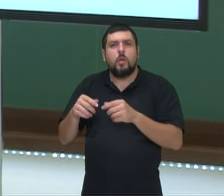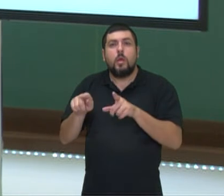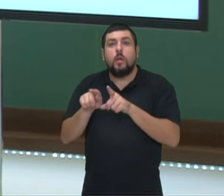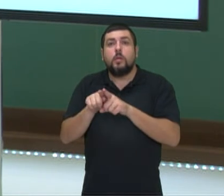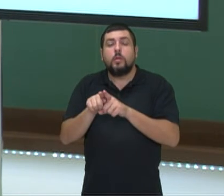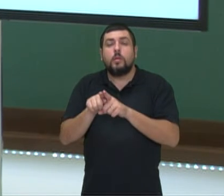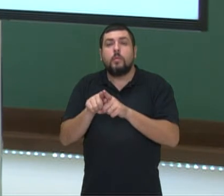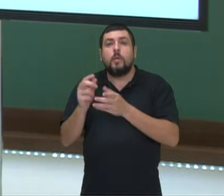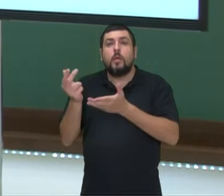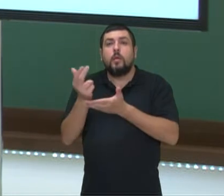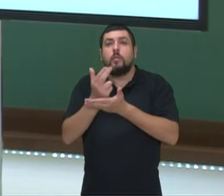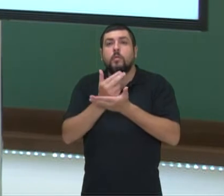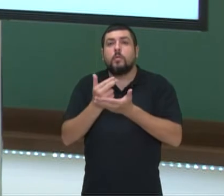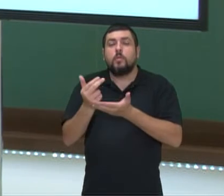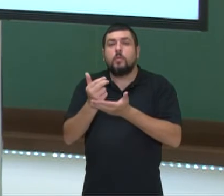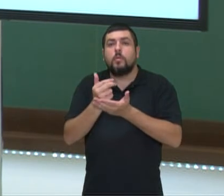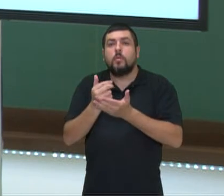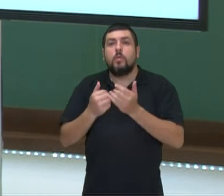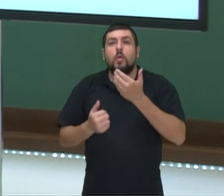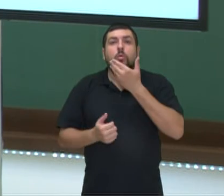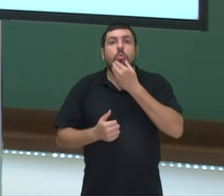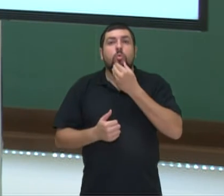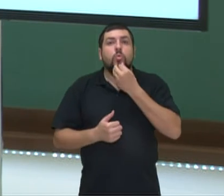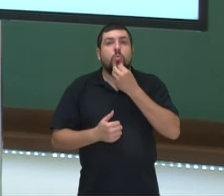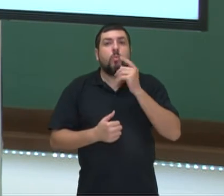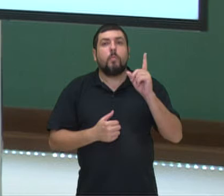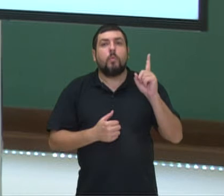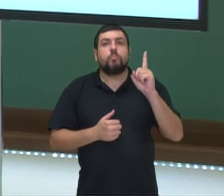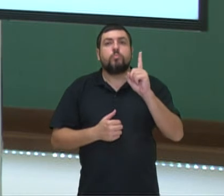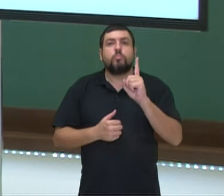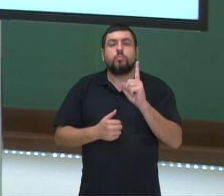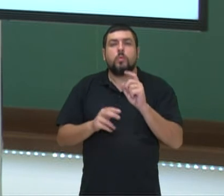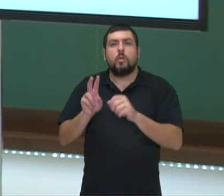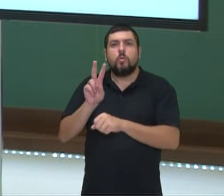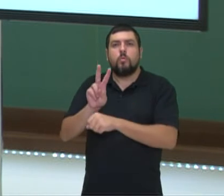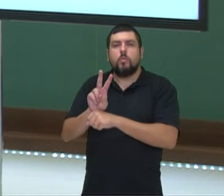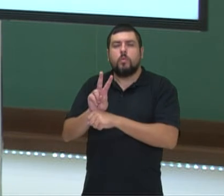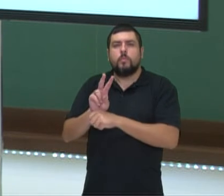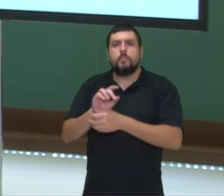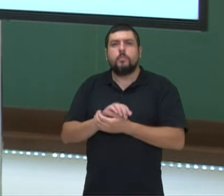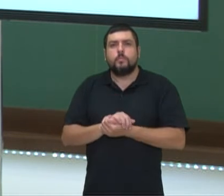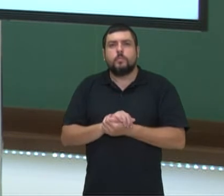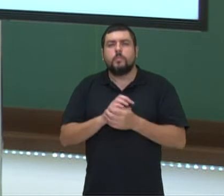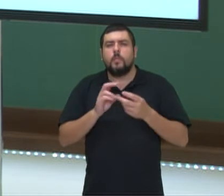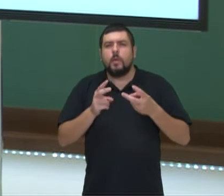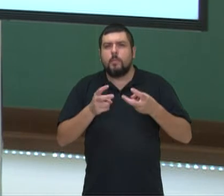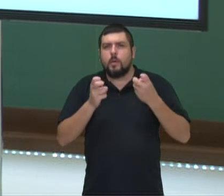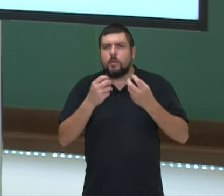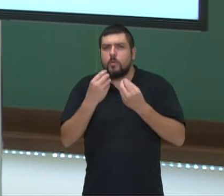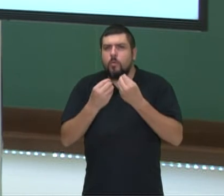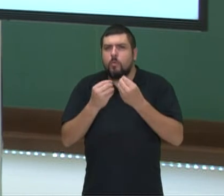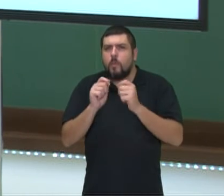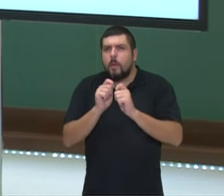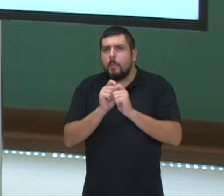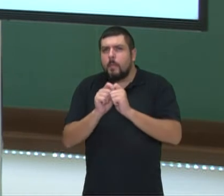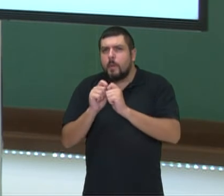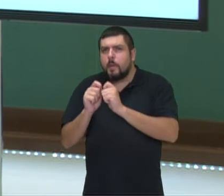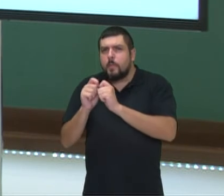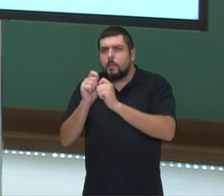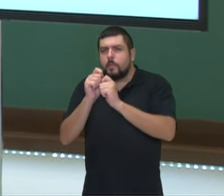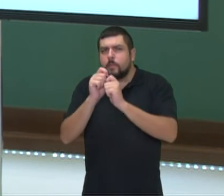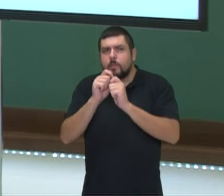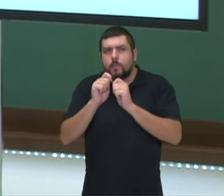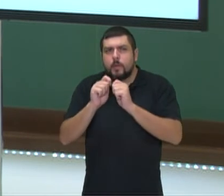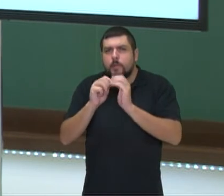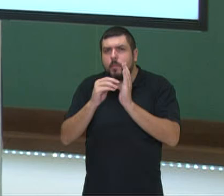homem, né, pastoreando. Vejam que a forma, né, uma técnica muito apurada para dar forma, e também a utilização das